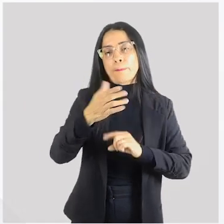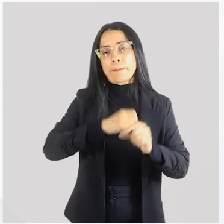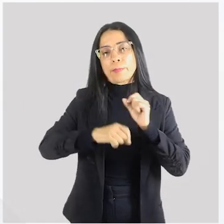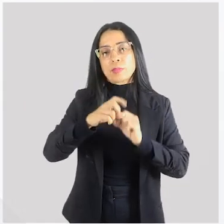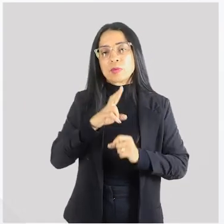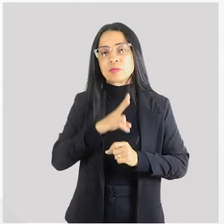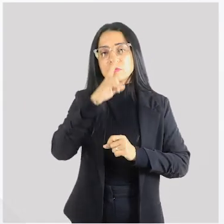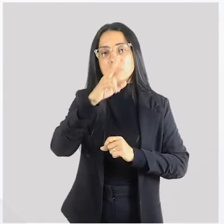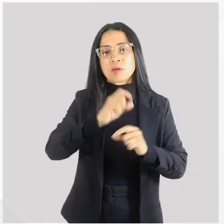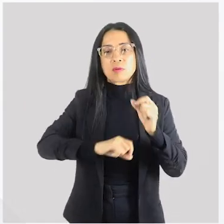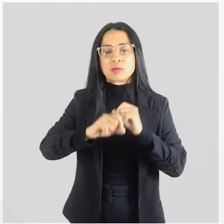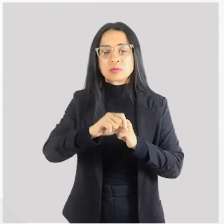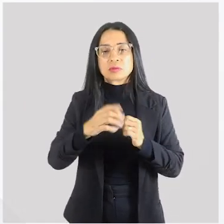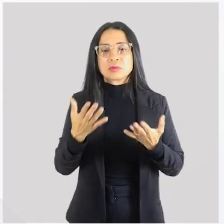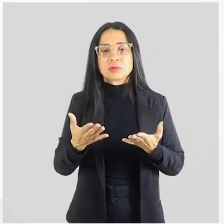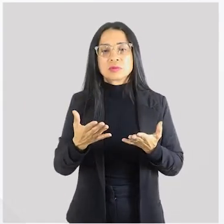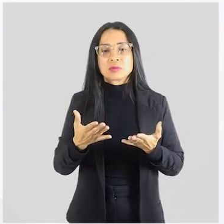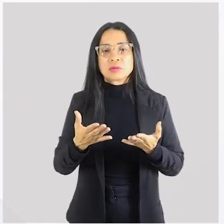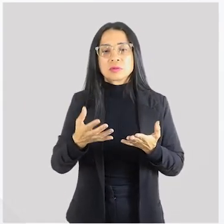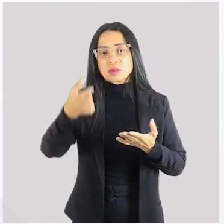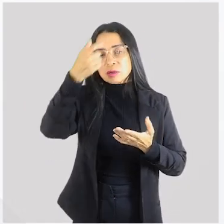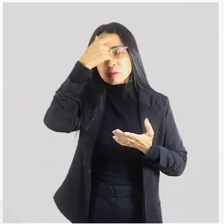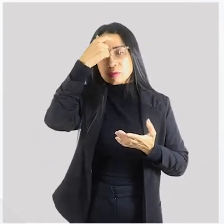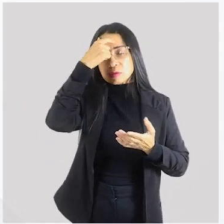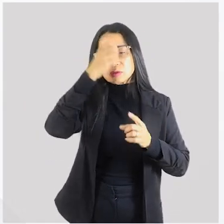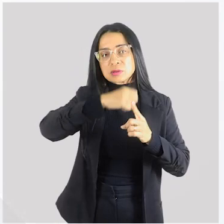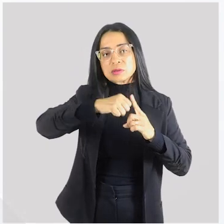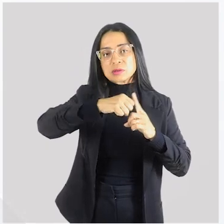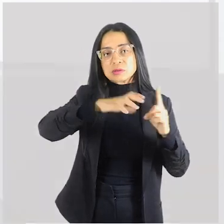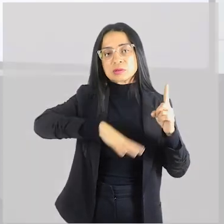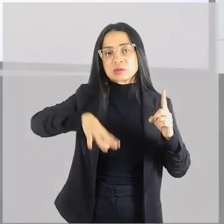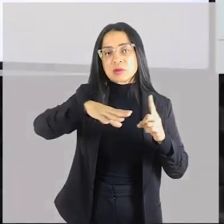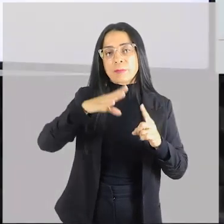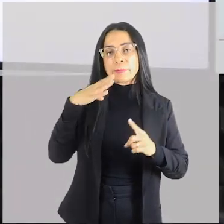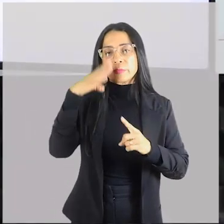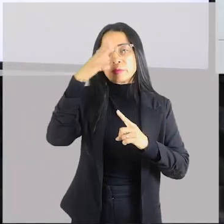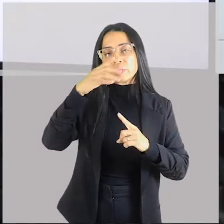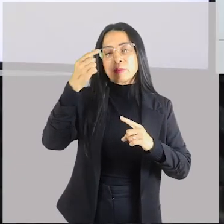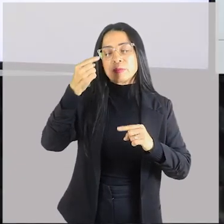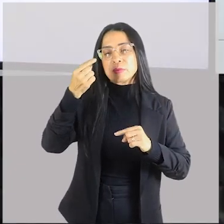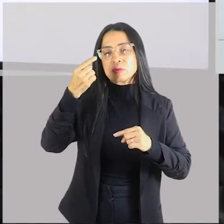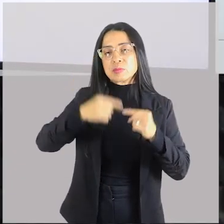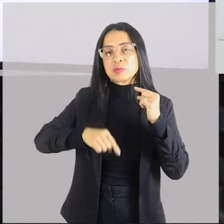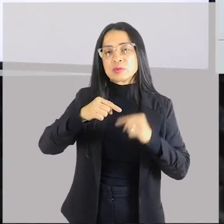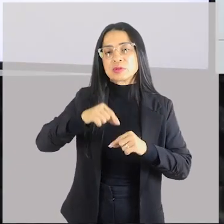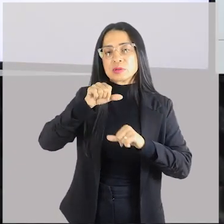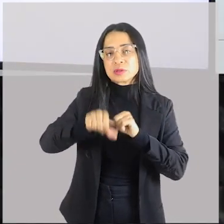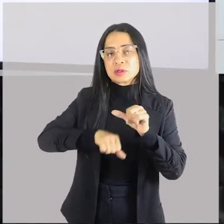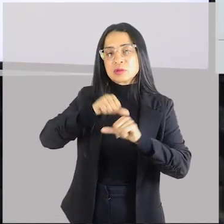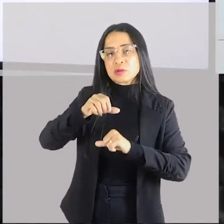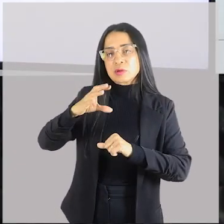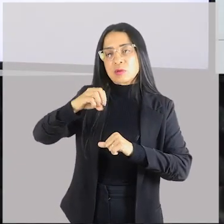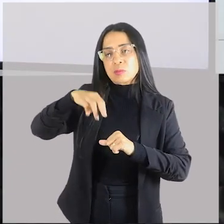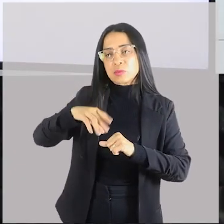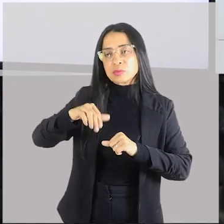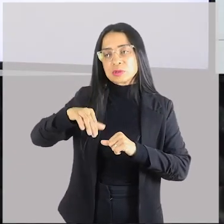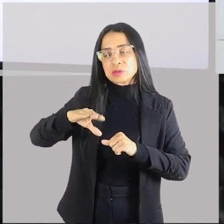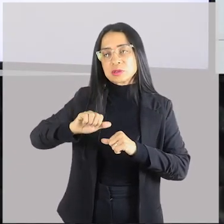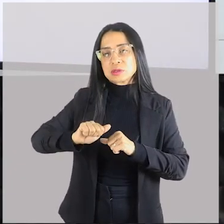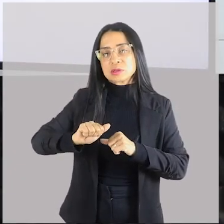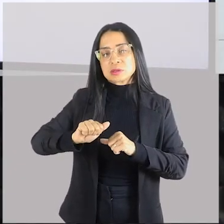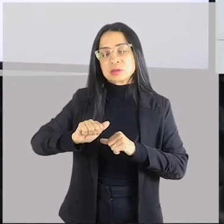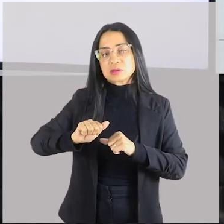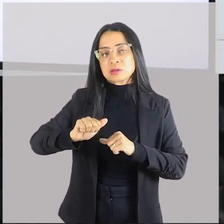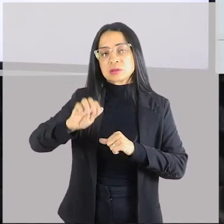sobre a a consciência social e principalmente política da época e ela se torna comunista isso aqui o Operários é